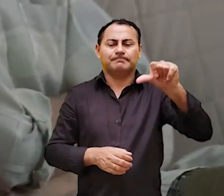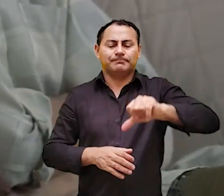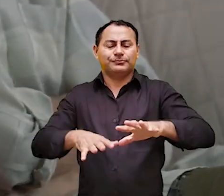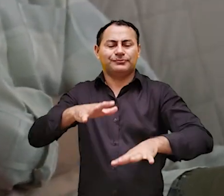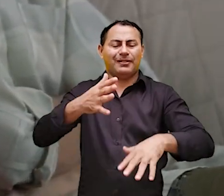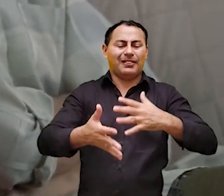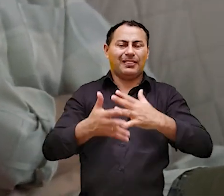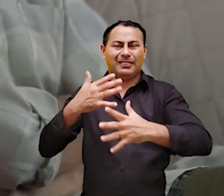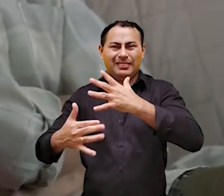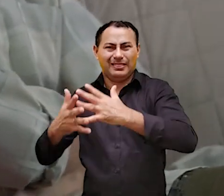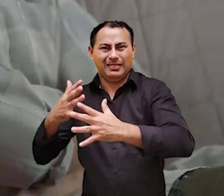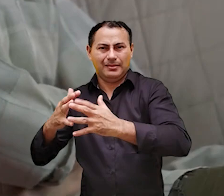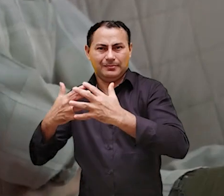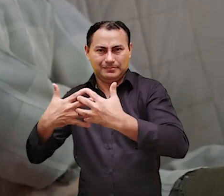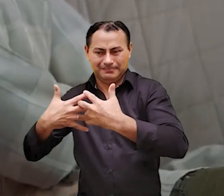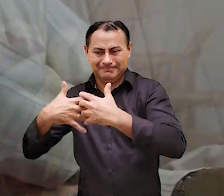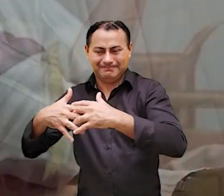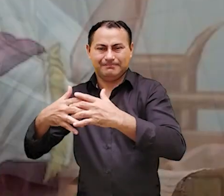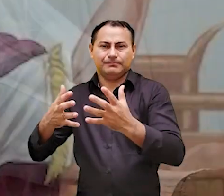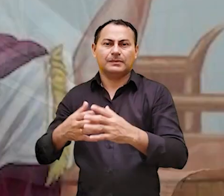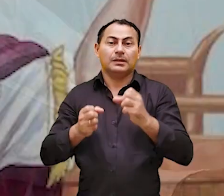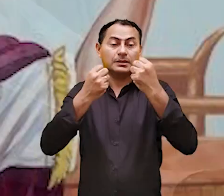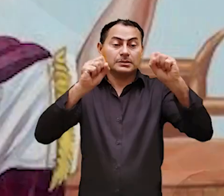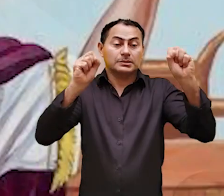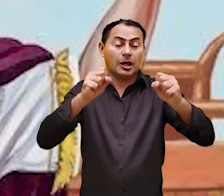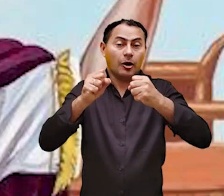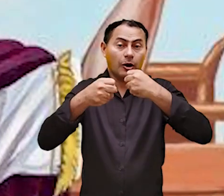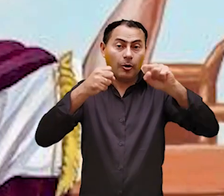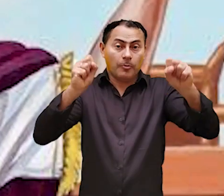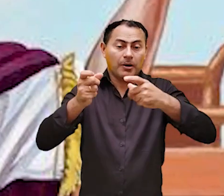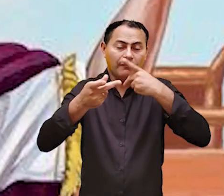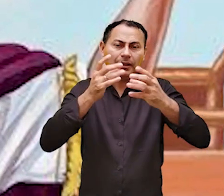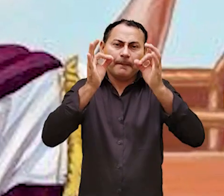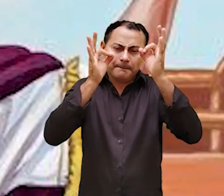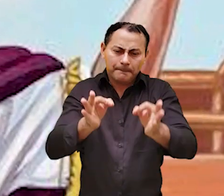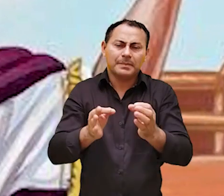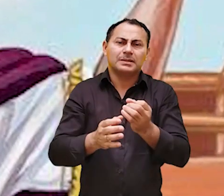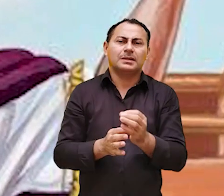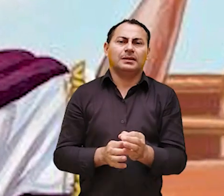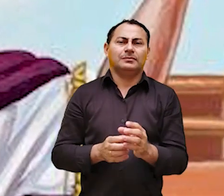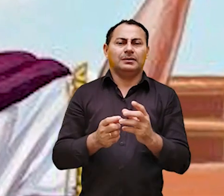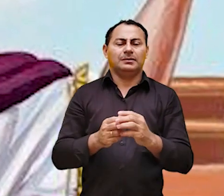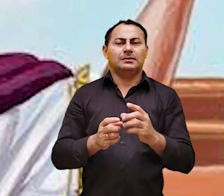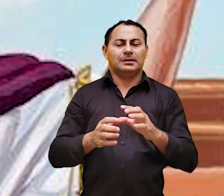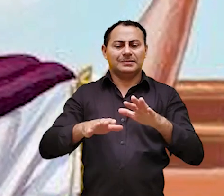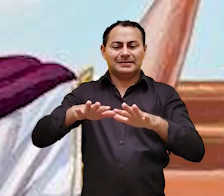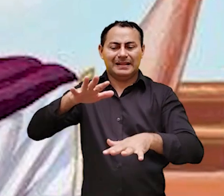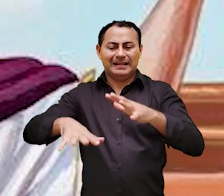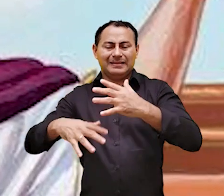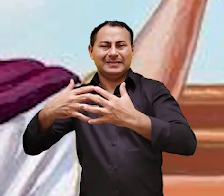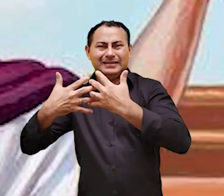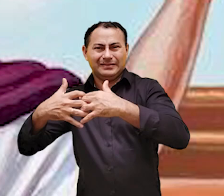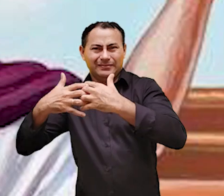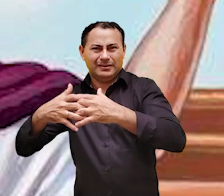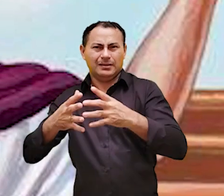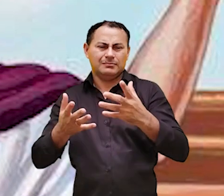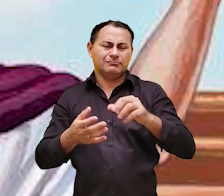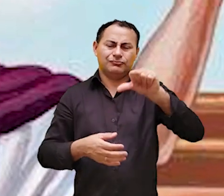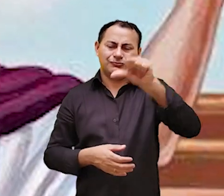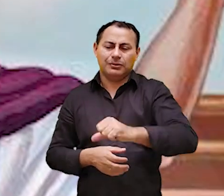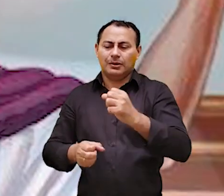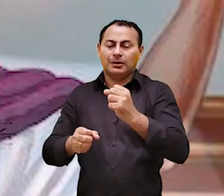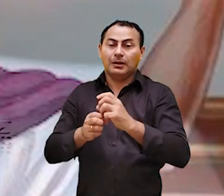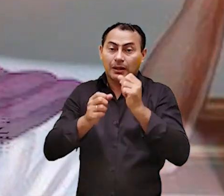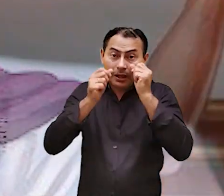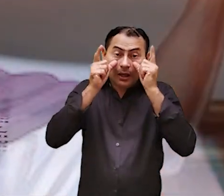pais desequilibrados. Salomão fala bem eloquentemente sobre esses desequilíbrios.